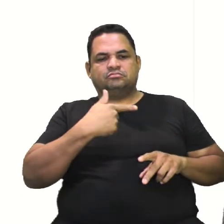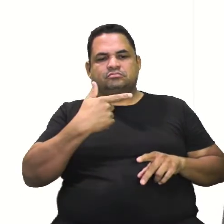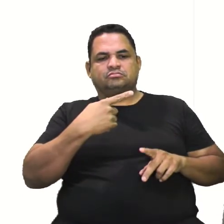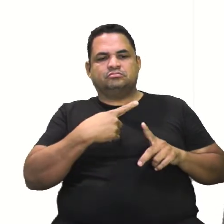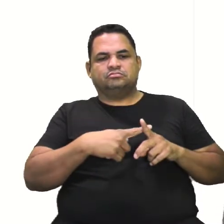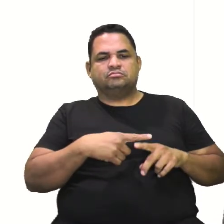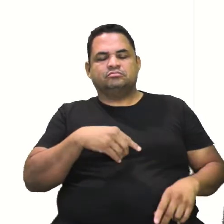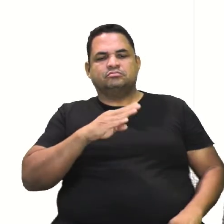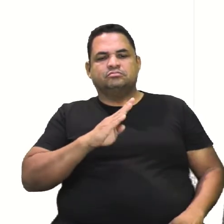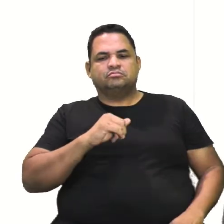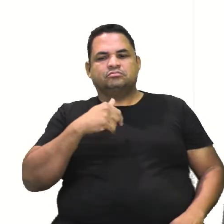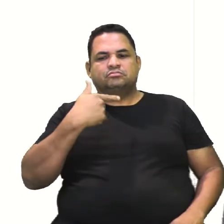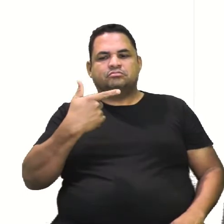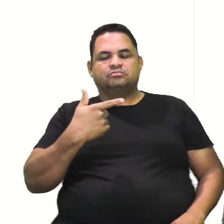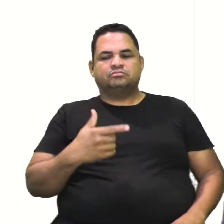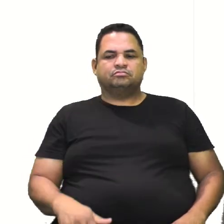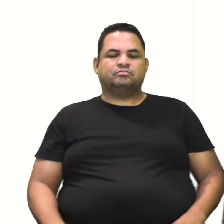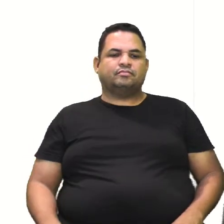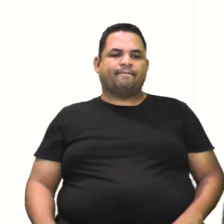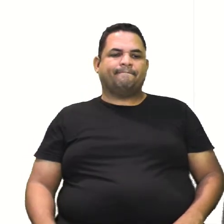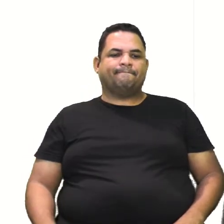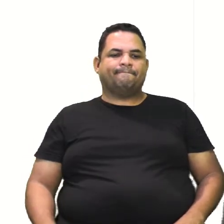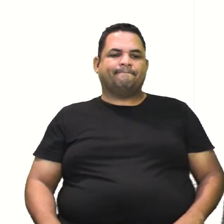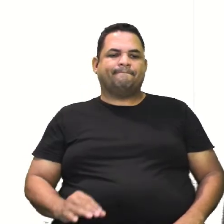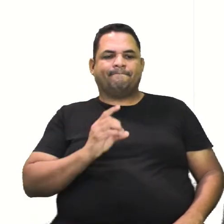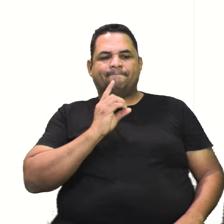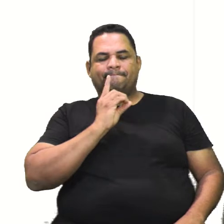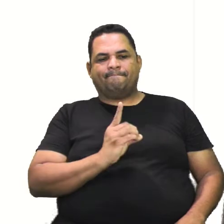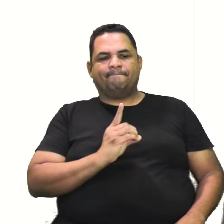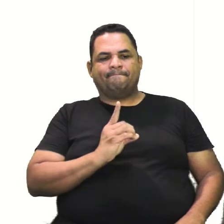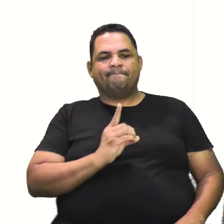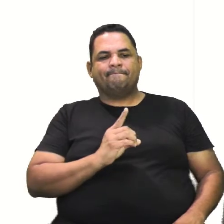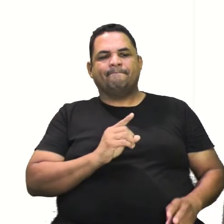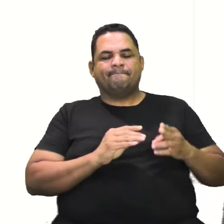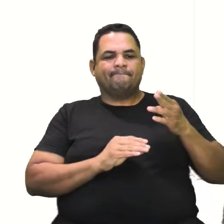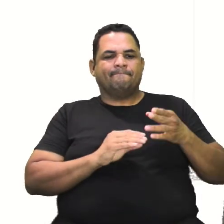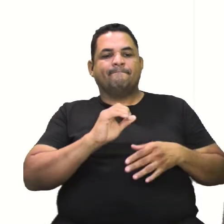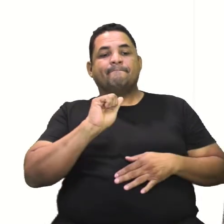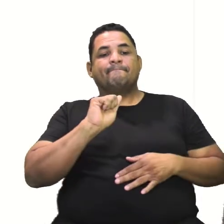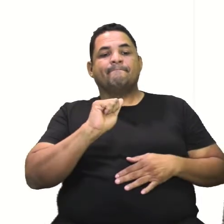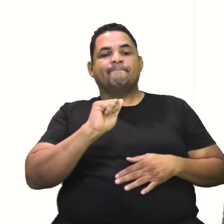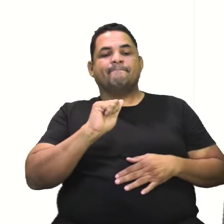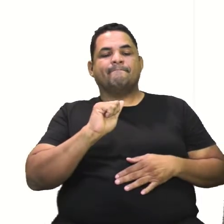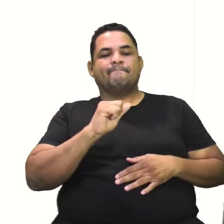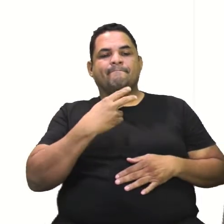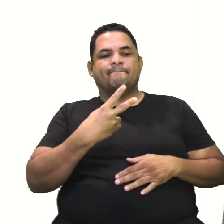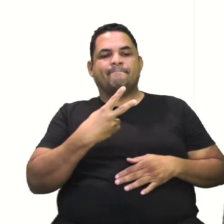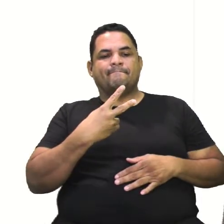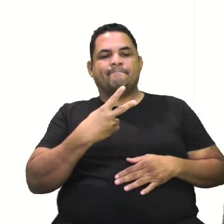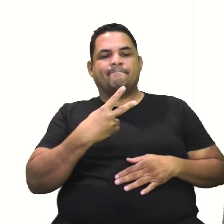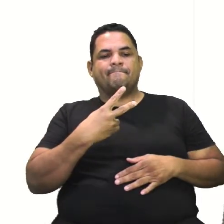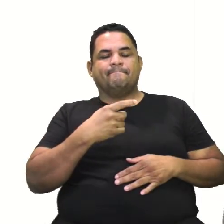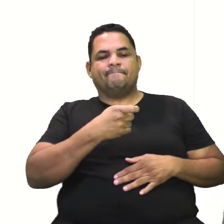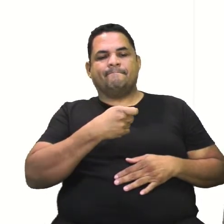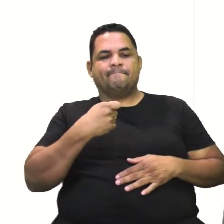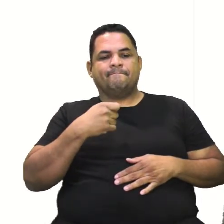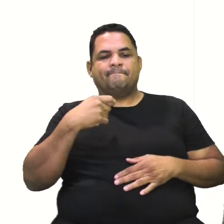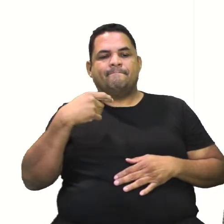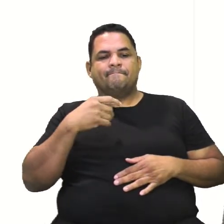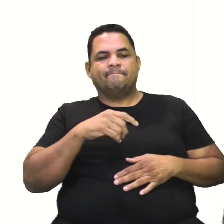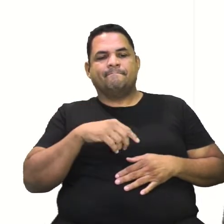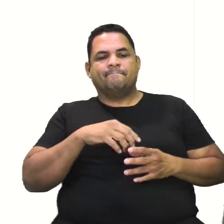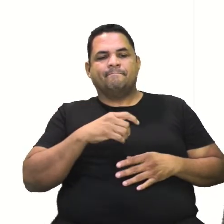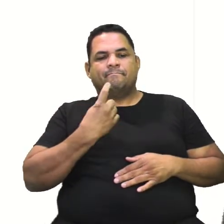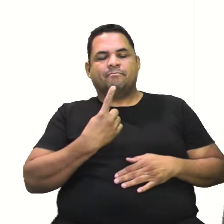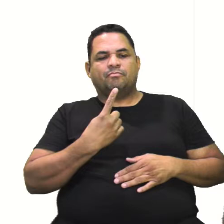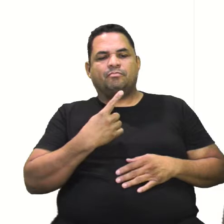A ao quadrado mais B ao quadrado. A distância vai ser A, quem é o A? O A é 2. 2, o X do ponto?